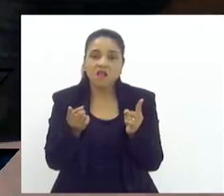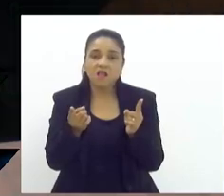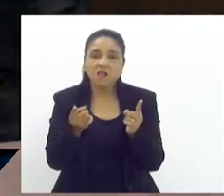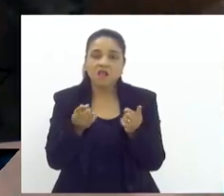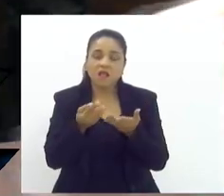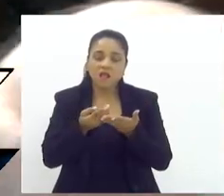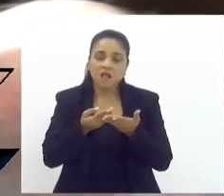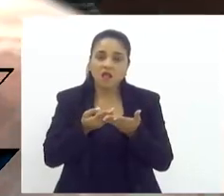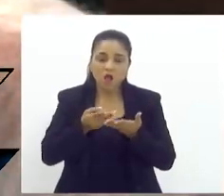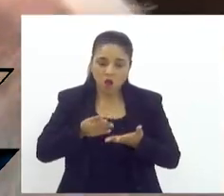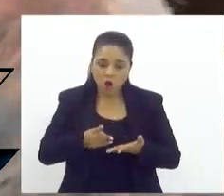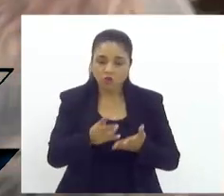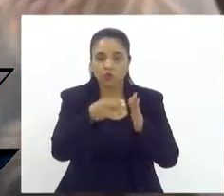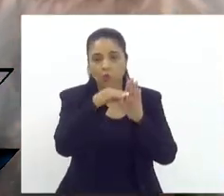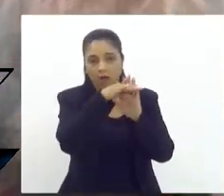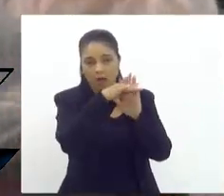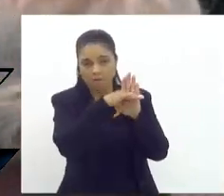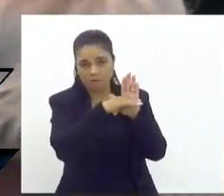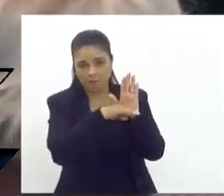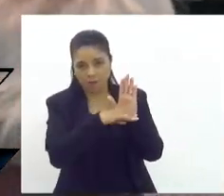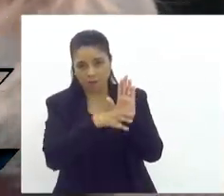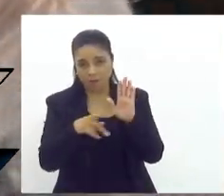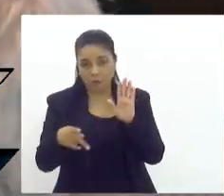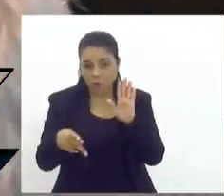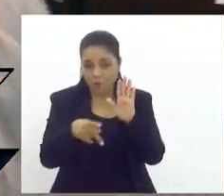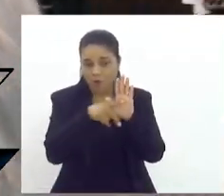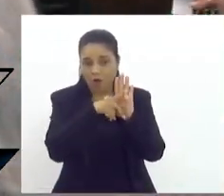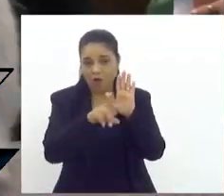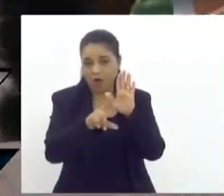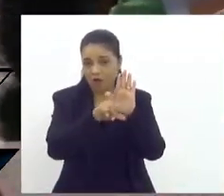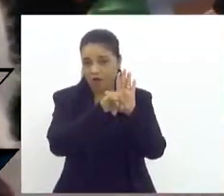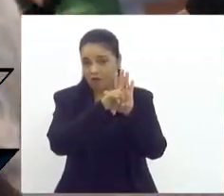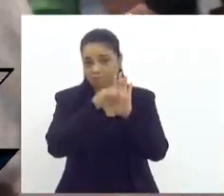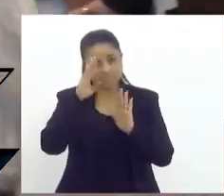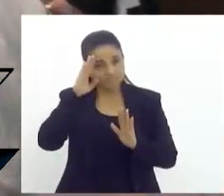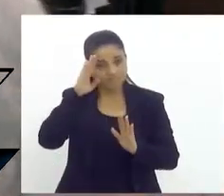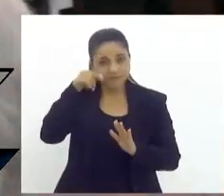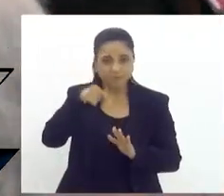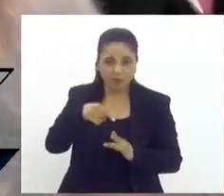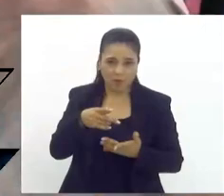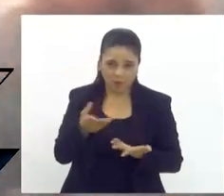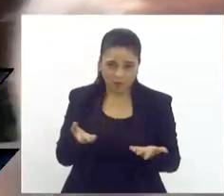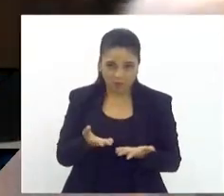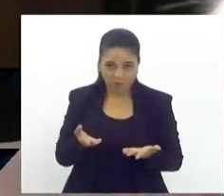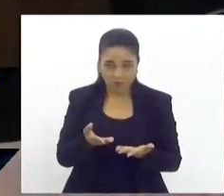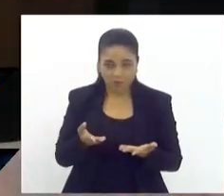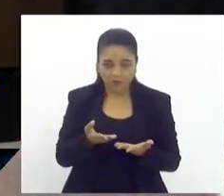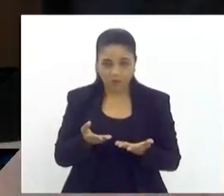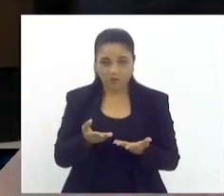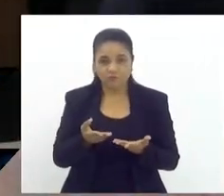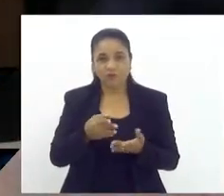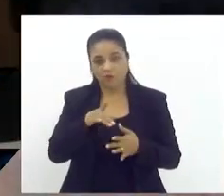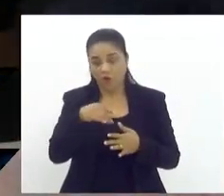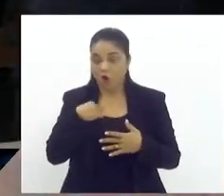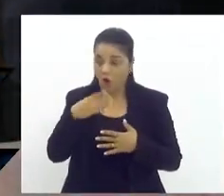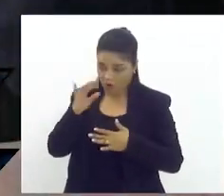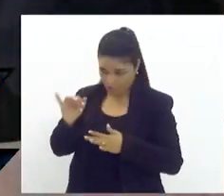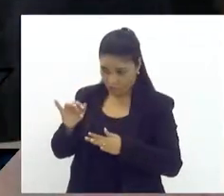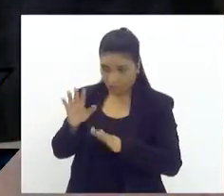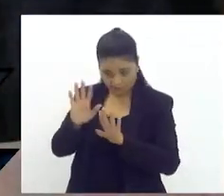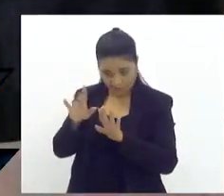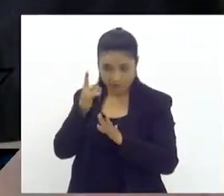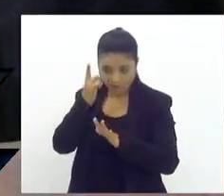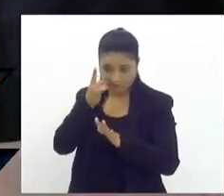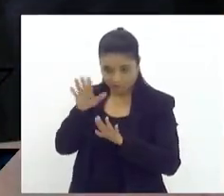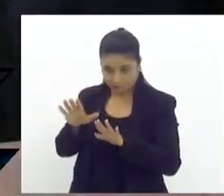continuar a pauta que esse é o projeto mais importante do dia que aí vamos